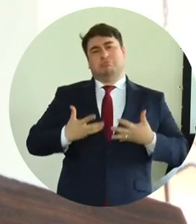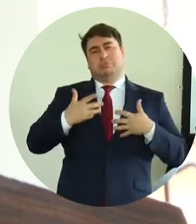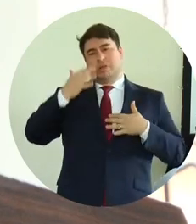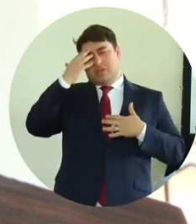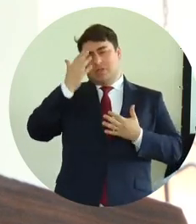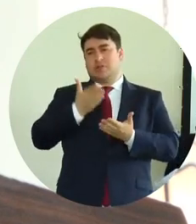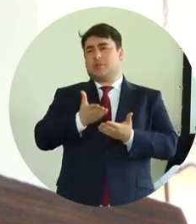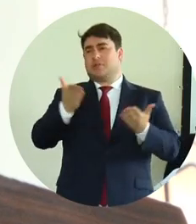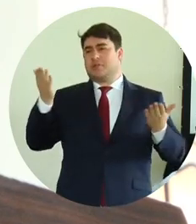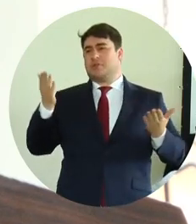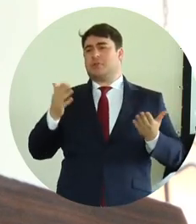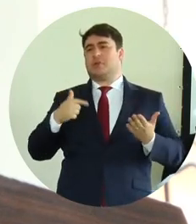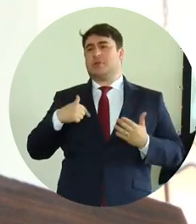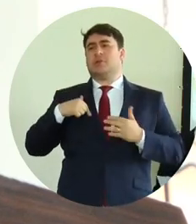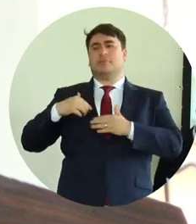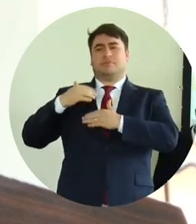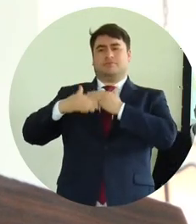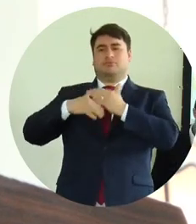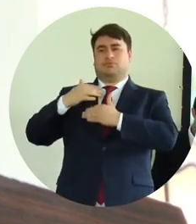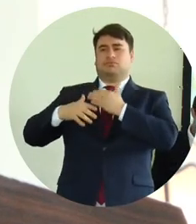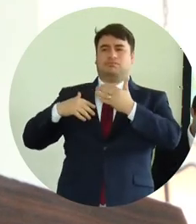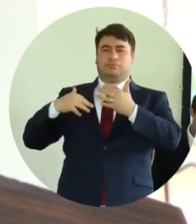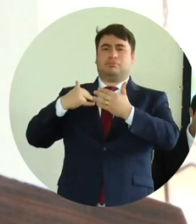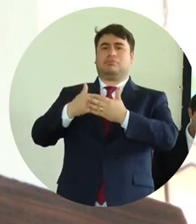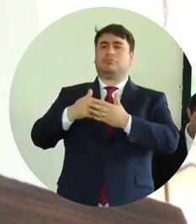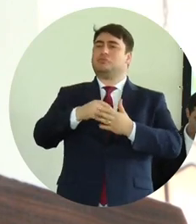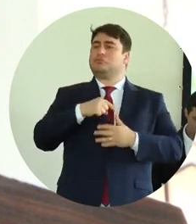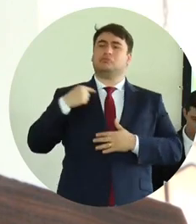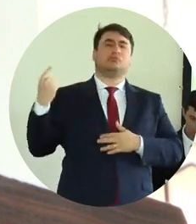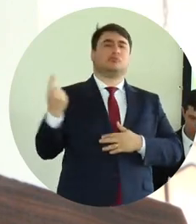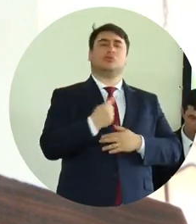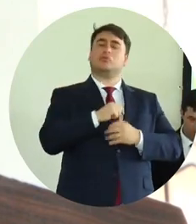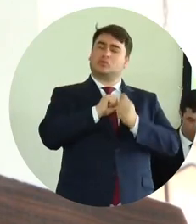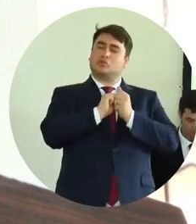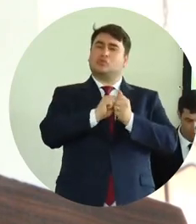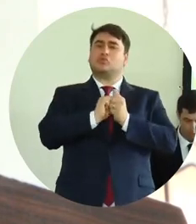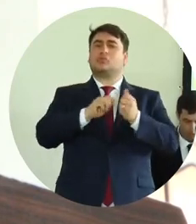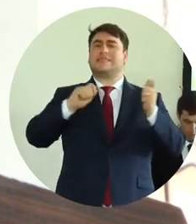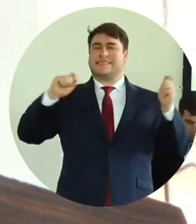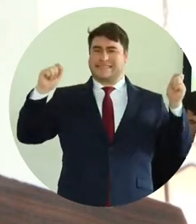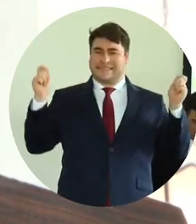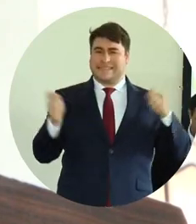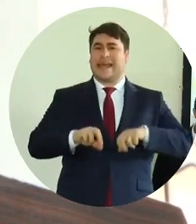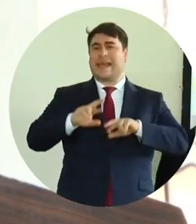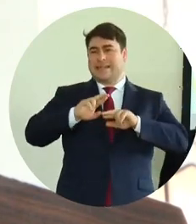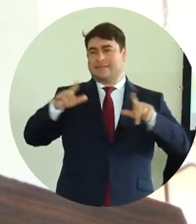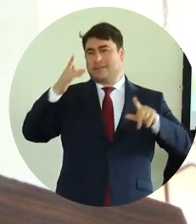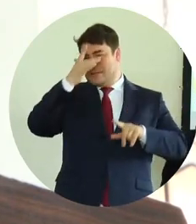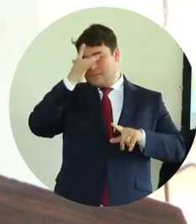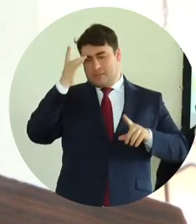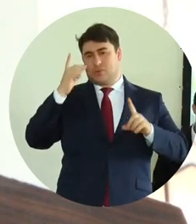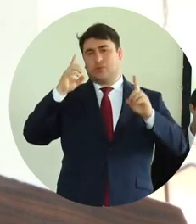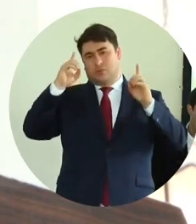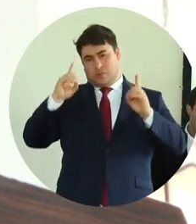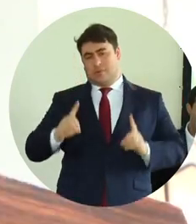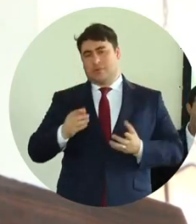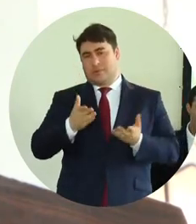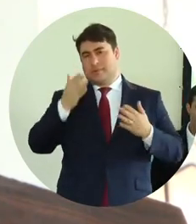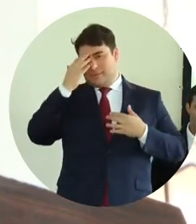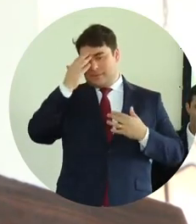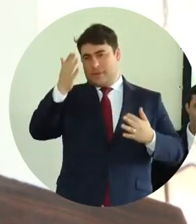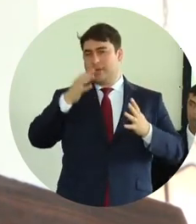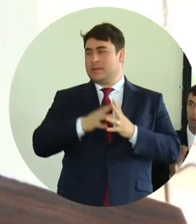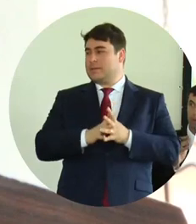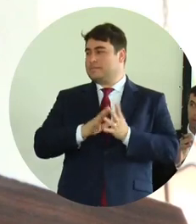todos. É uma jornada e tenho a certeza de que todos nós juntos podemos fazer a diferença para as pessoas com deficiência. Obrigada.